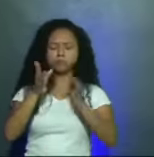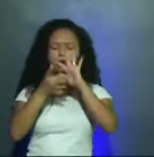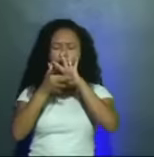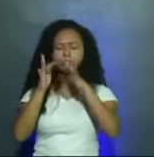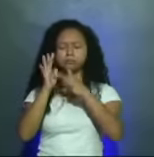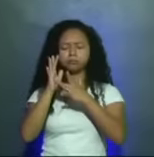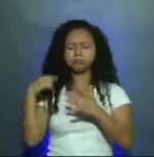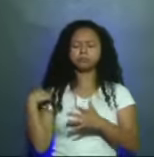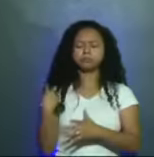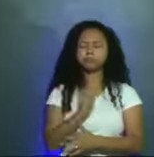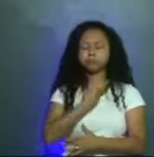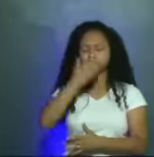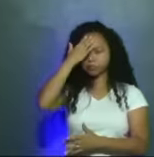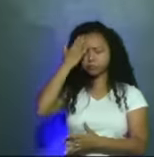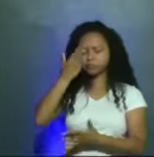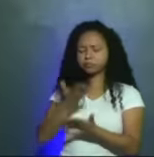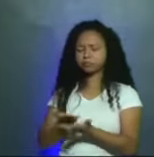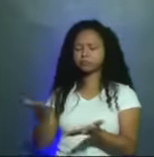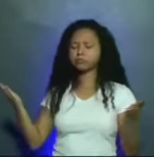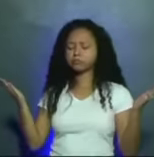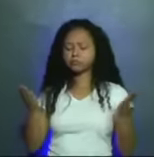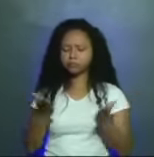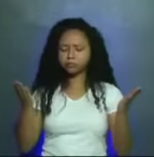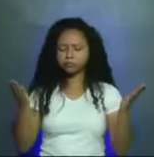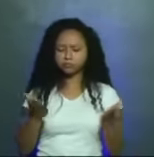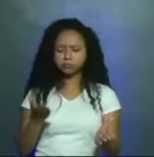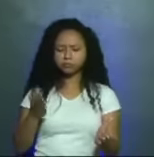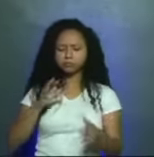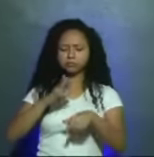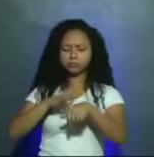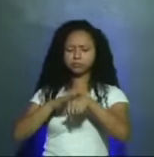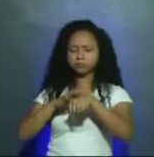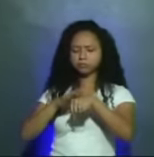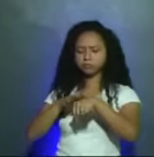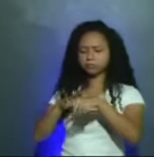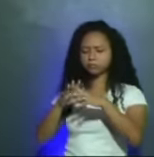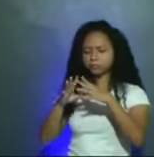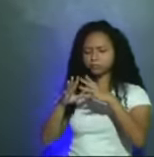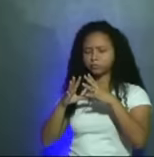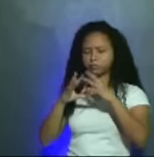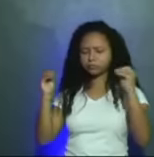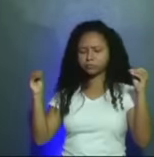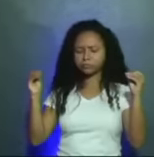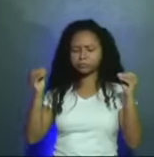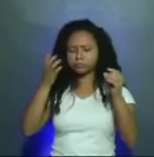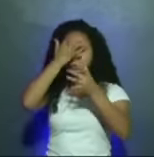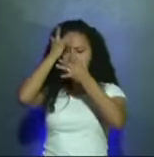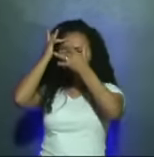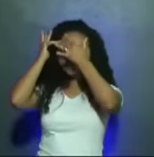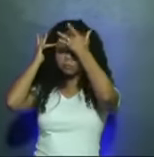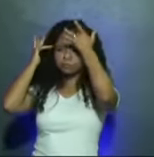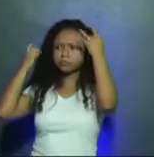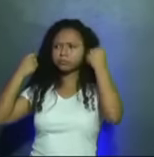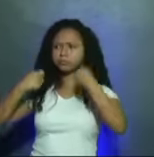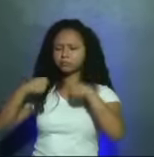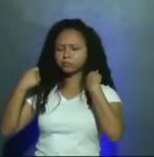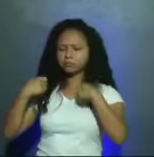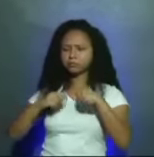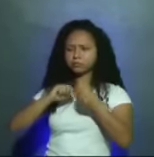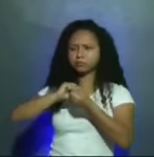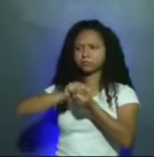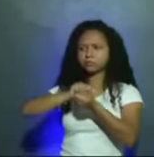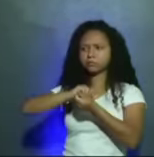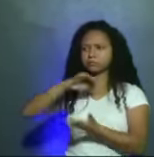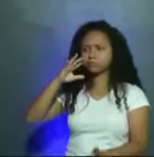tomamos posse agora da cura que as pessoas estão agora precisando, do milagre, as